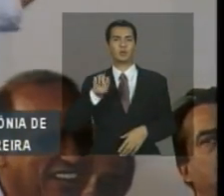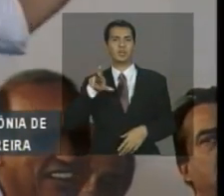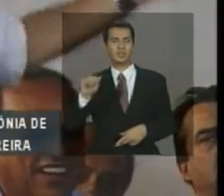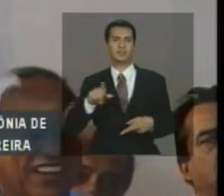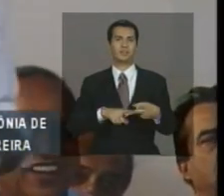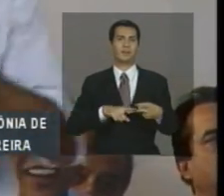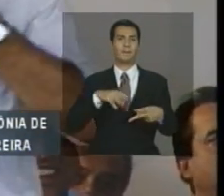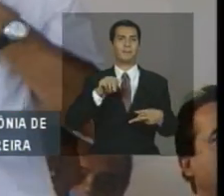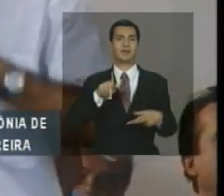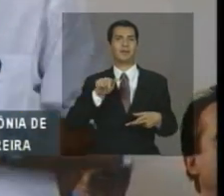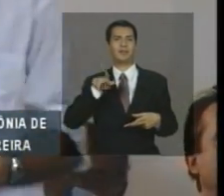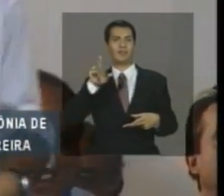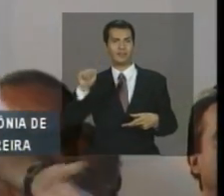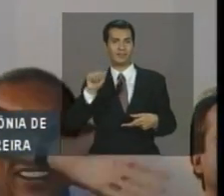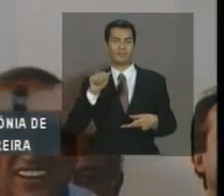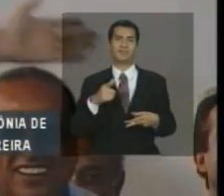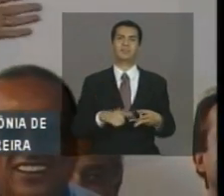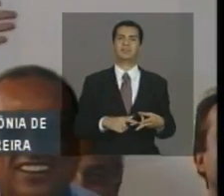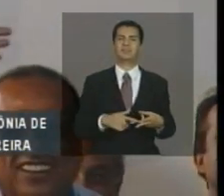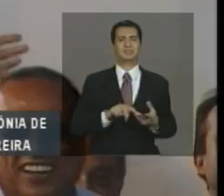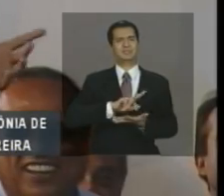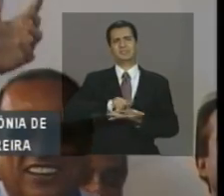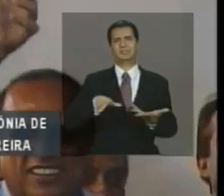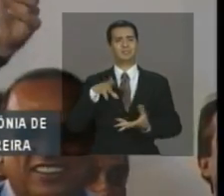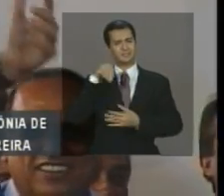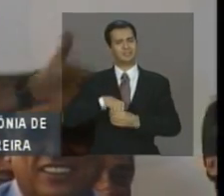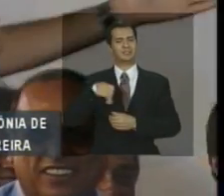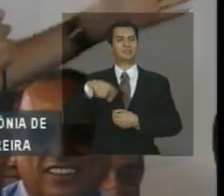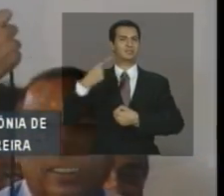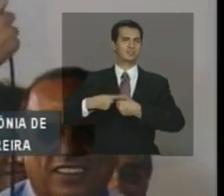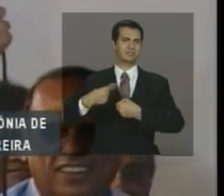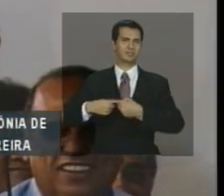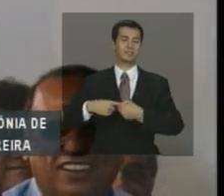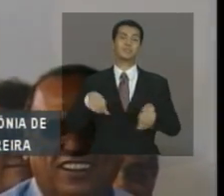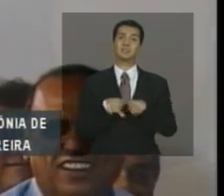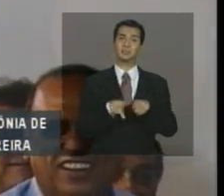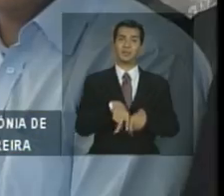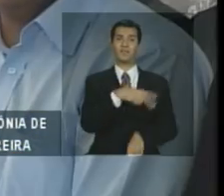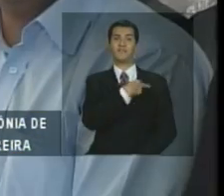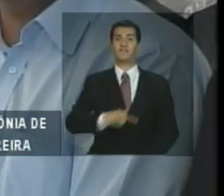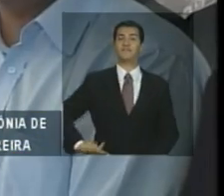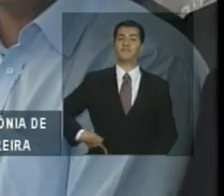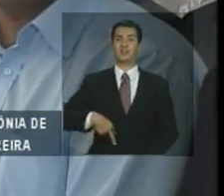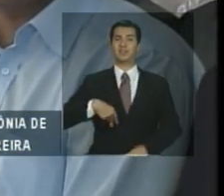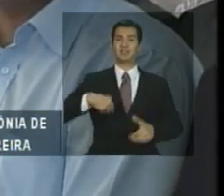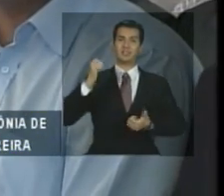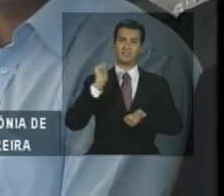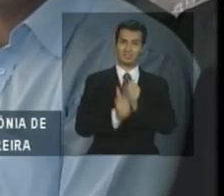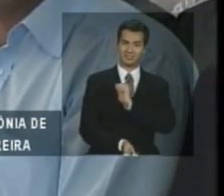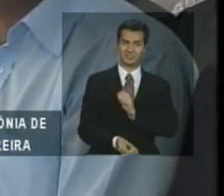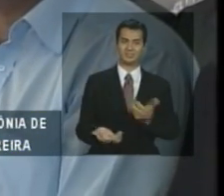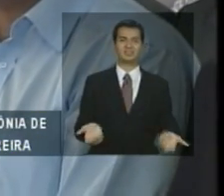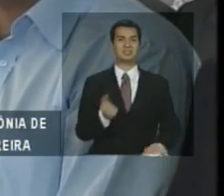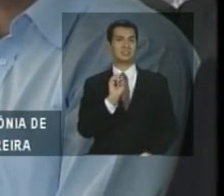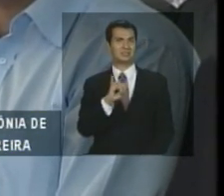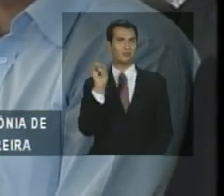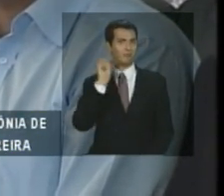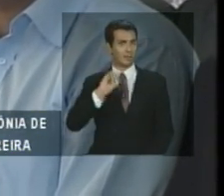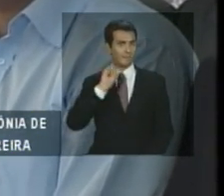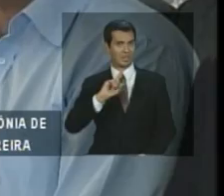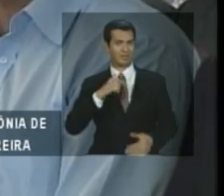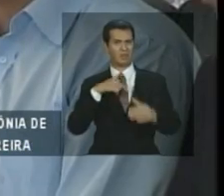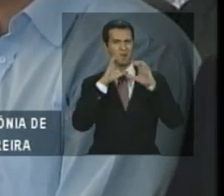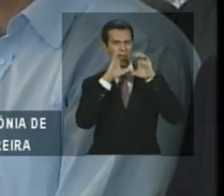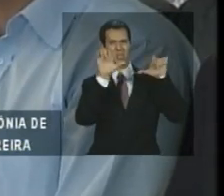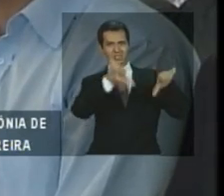a Mangueira, que senão o Cabral me mata? Não tem jeito. Então, e o Vascão, né, Cabral? Se flamenguista vaiar aqui a gente, vai ficar